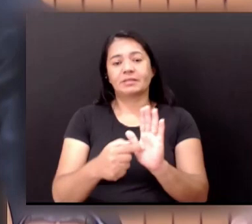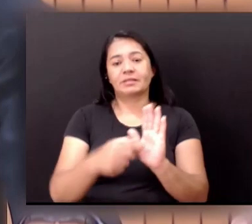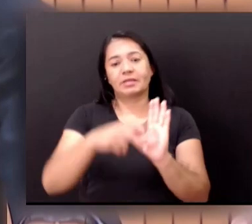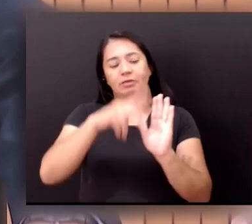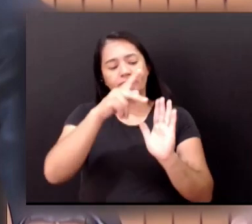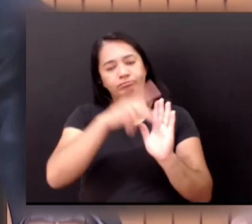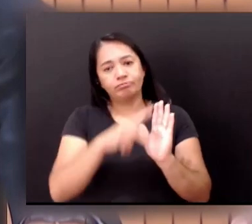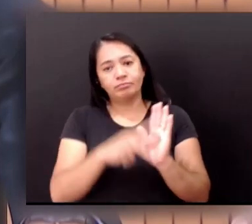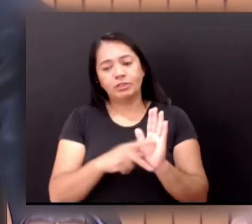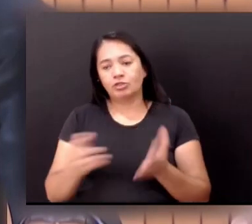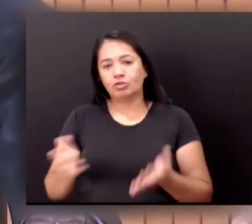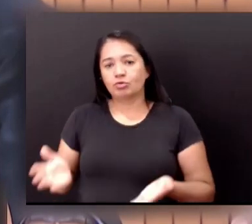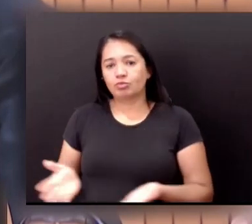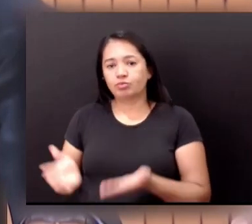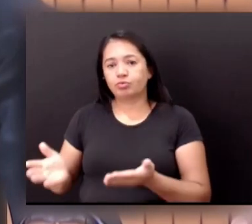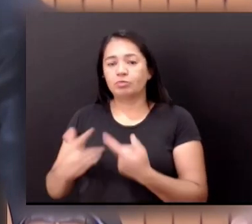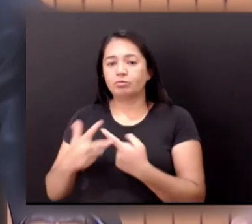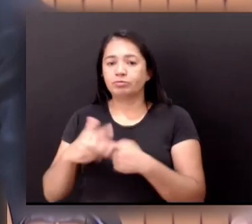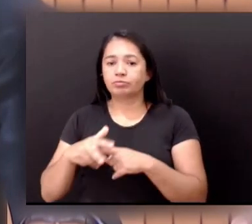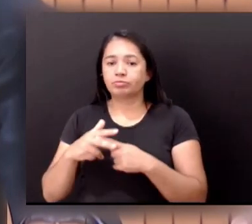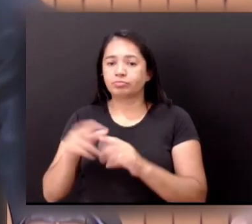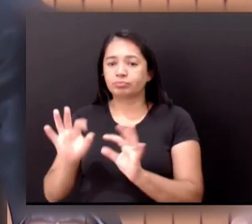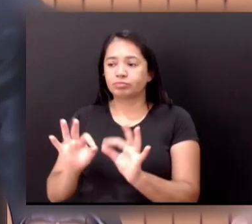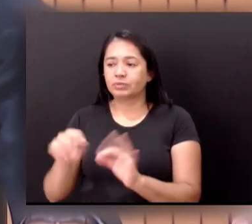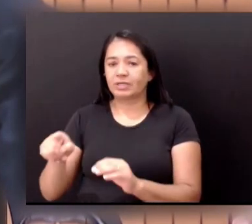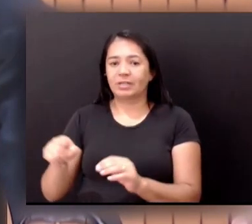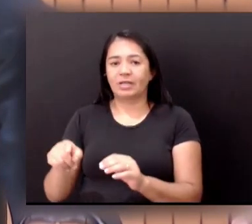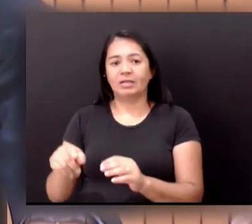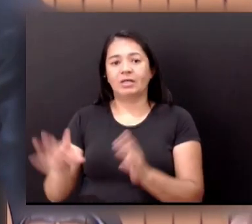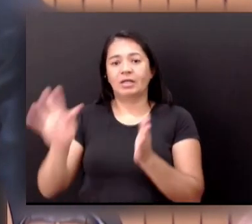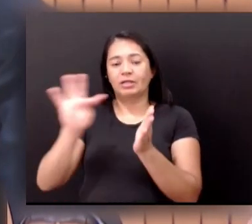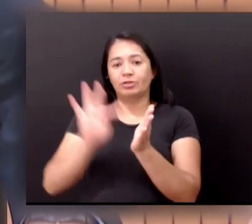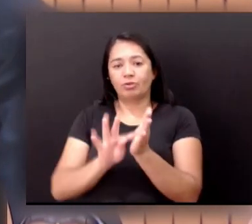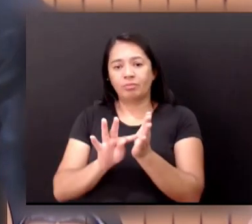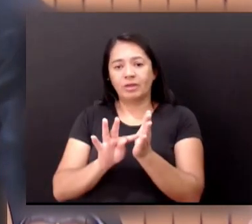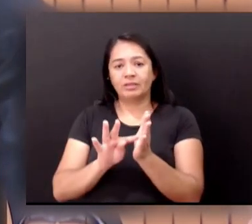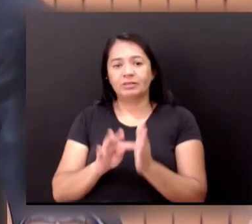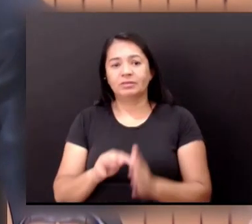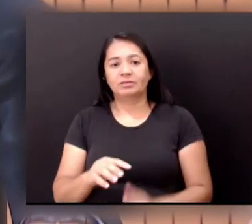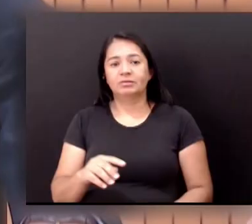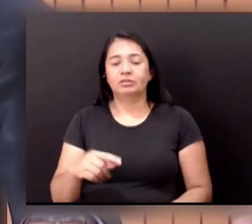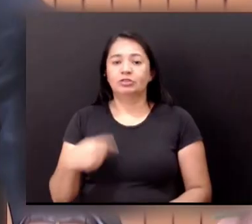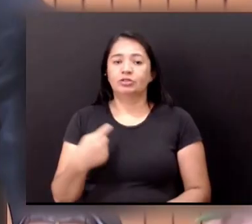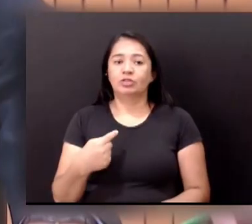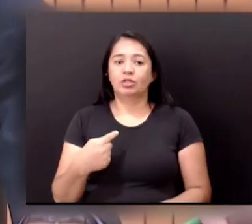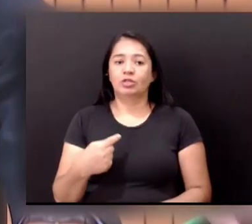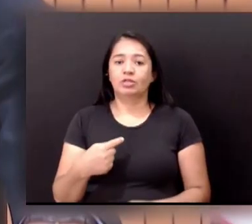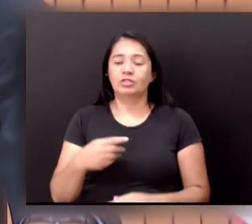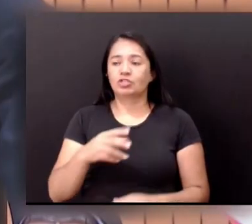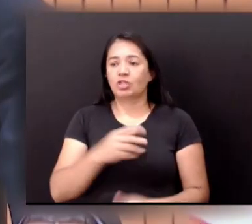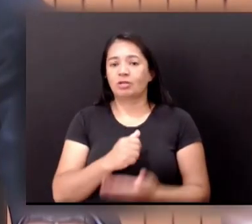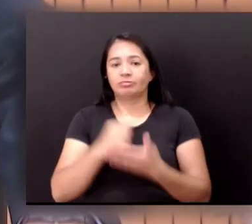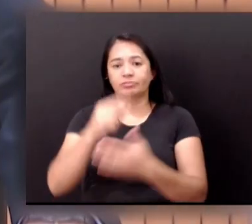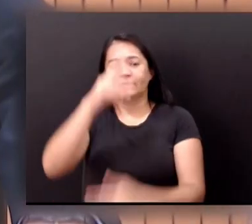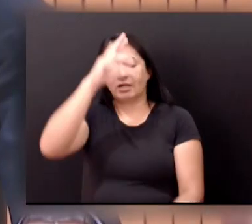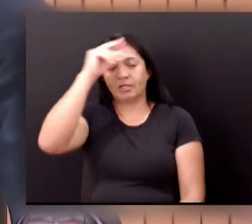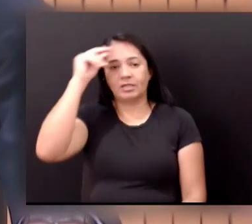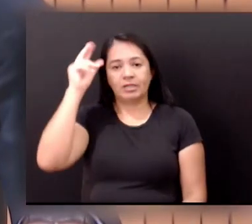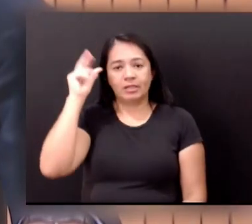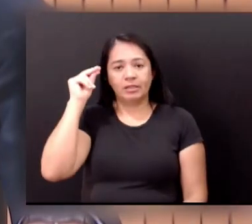restauro daquela parte tombada do Condefat, né, para nós passarmos aí à prefeitura, caso seja